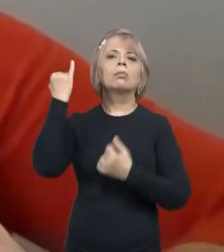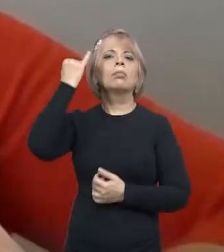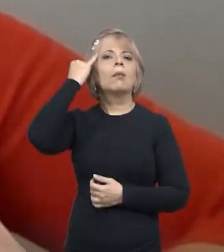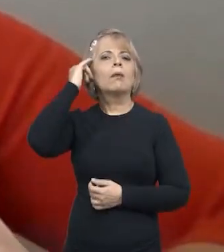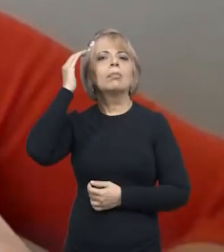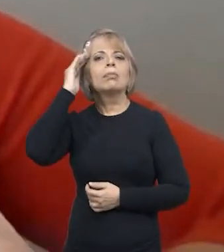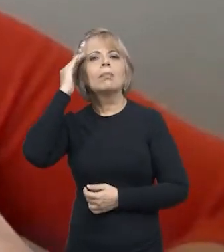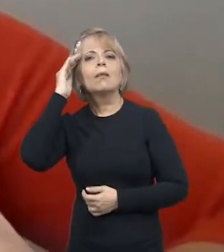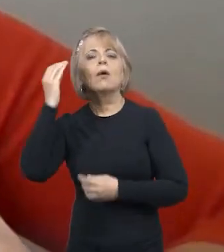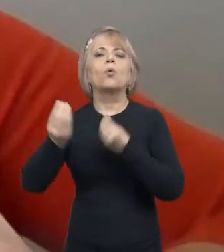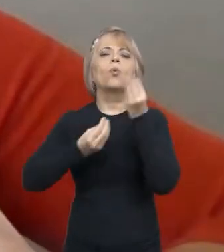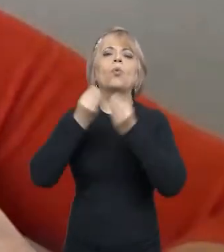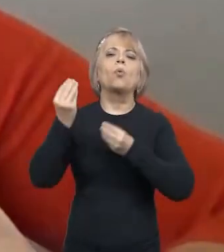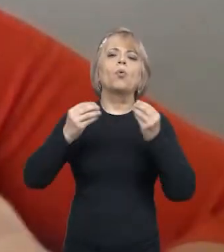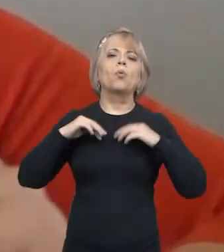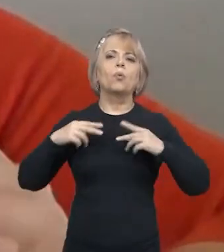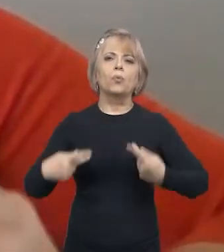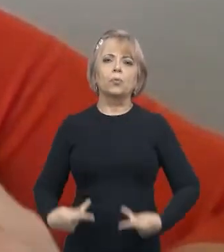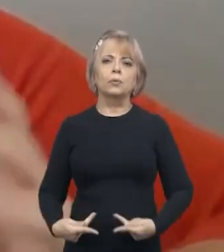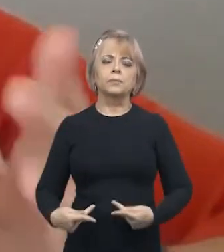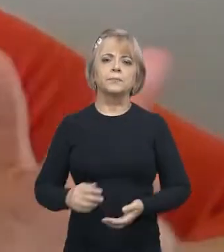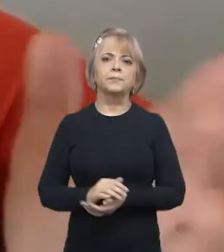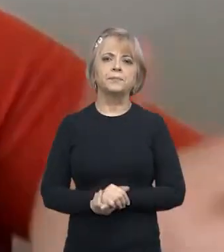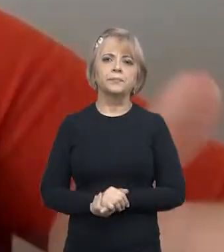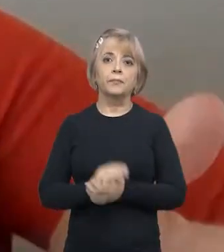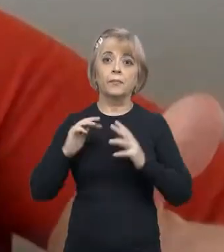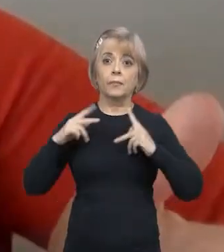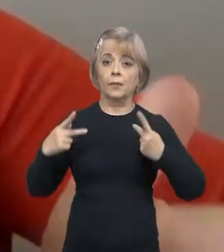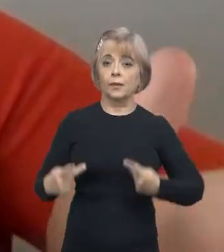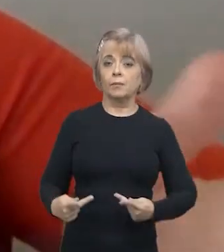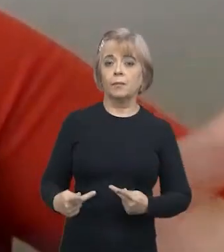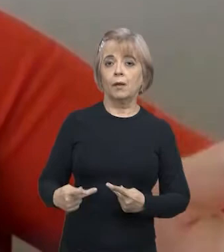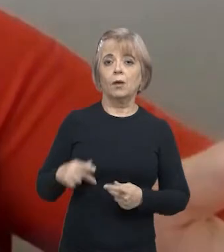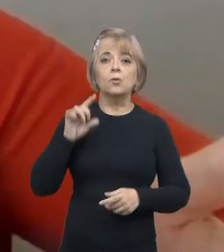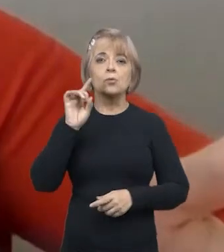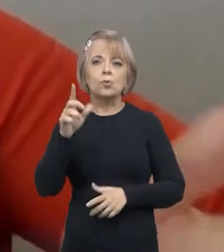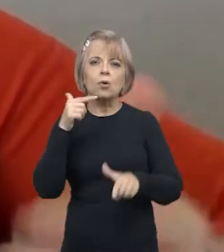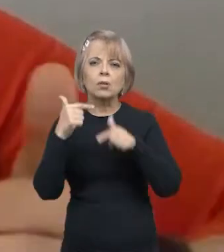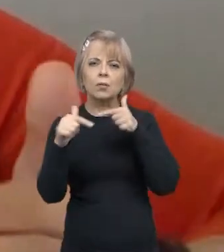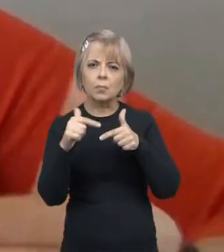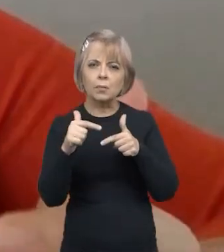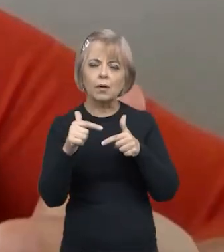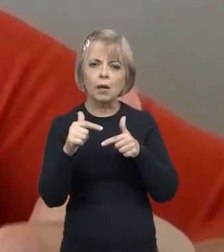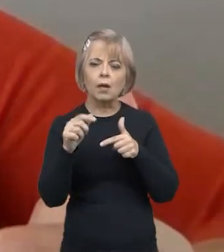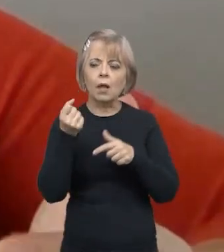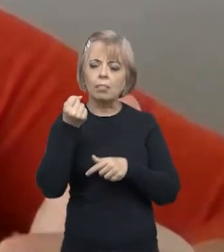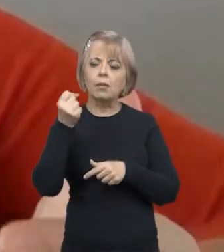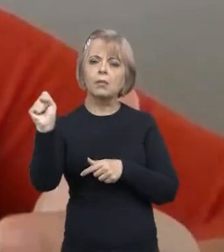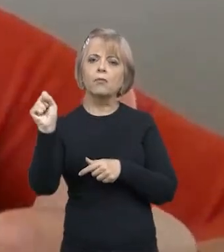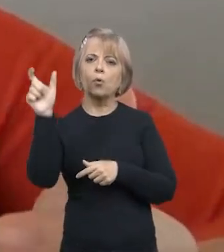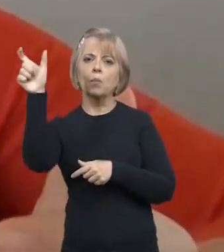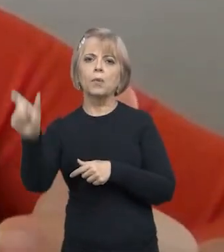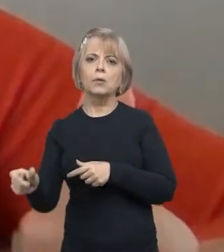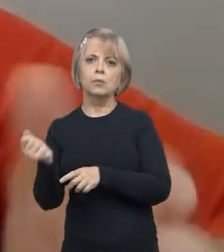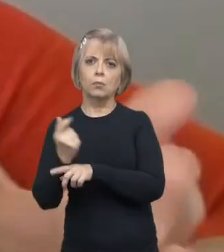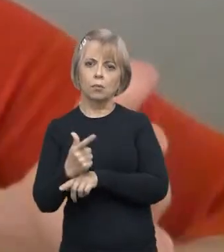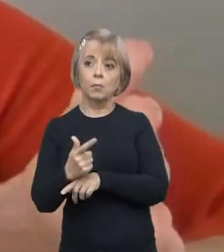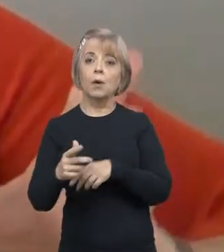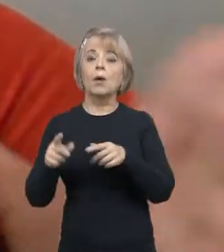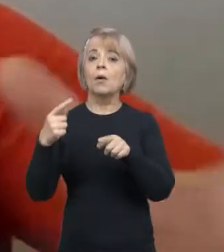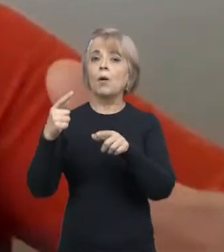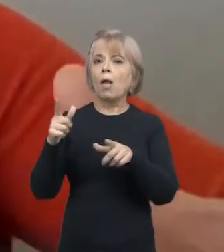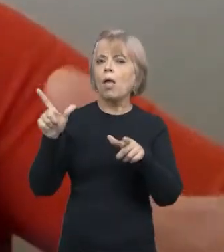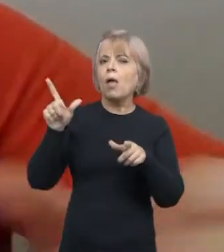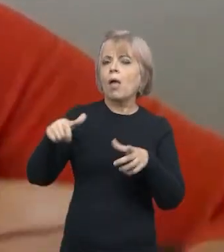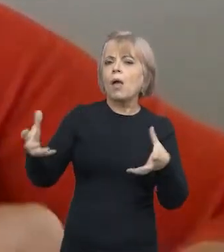Ministério Público na área do consumidor é a seguinte. O Ministério Público só atua na defesa dos consumidores nos casos em que são coletivos, né? Quando